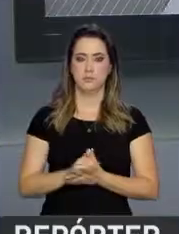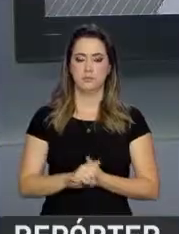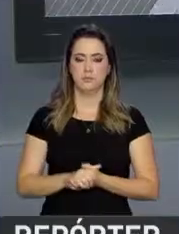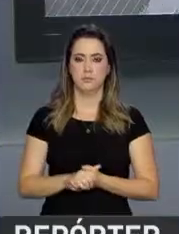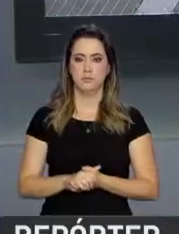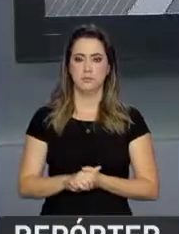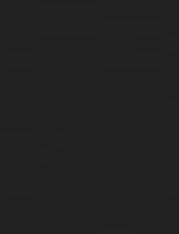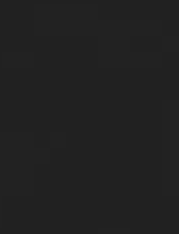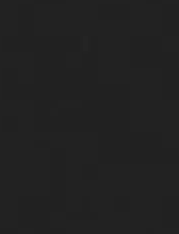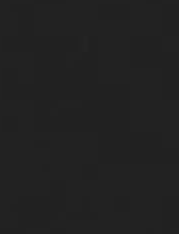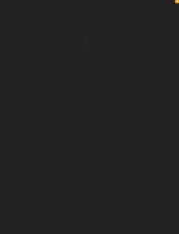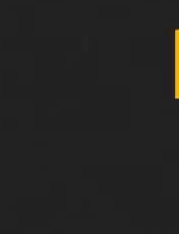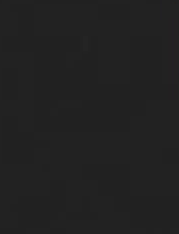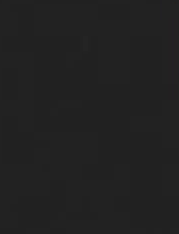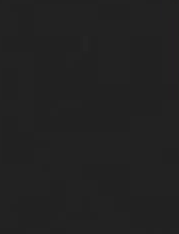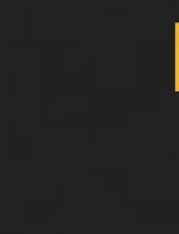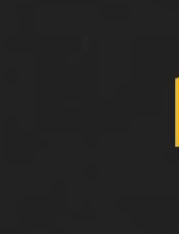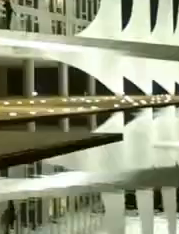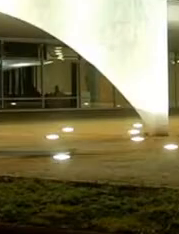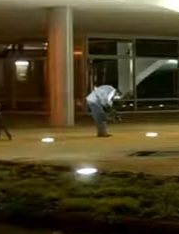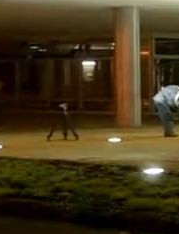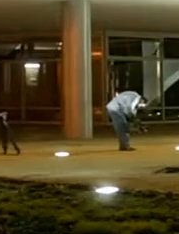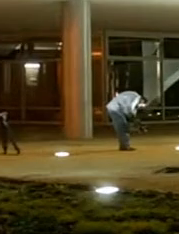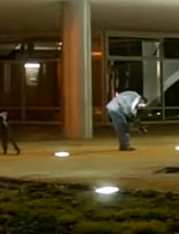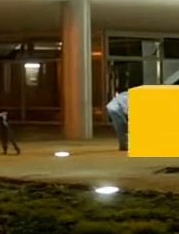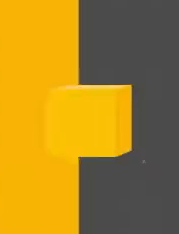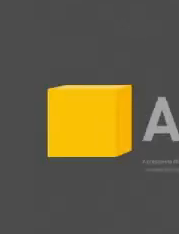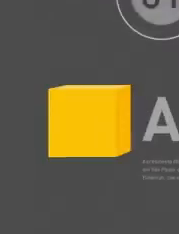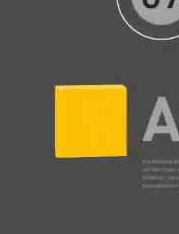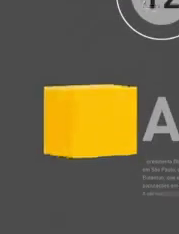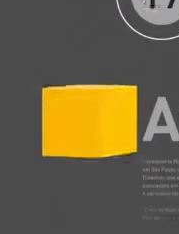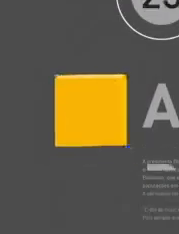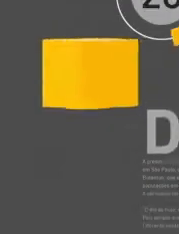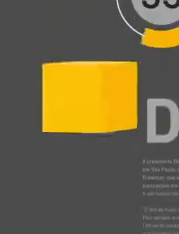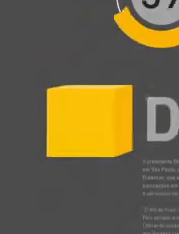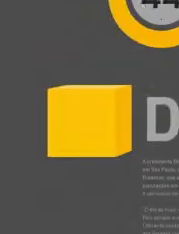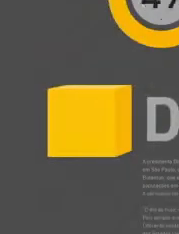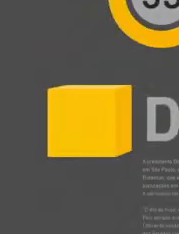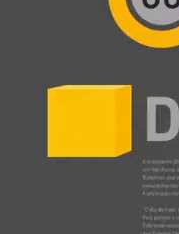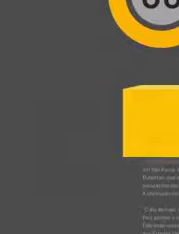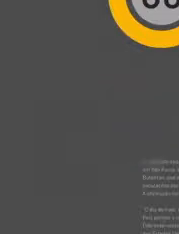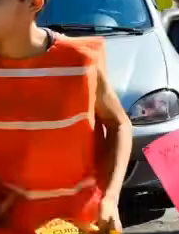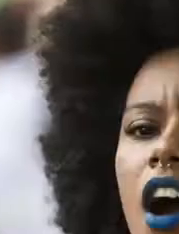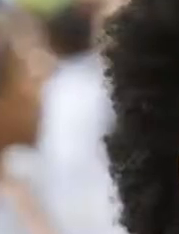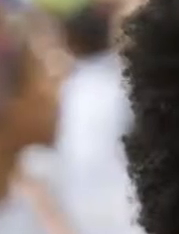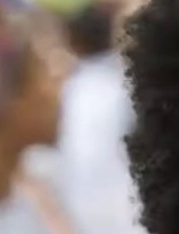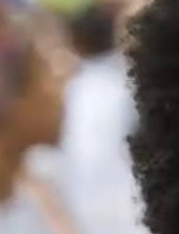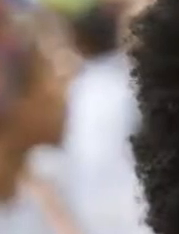Governo Federal.